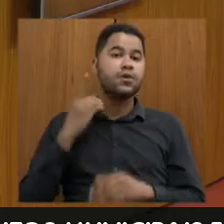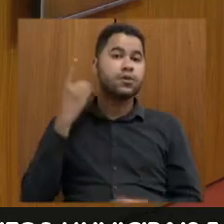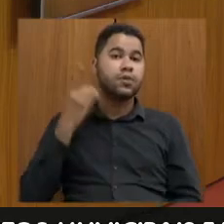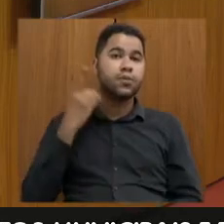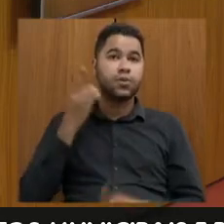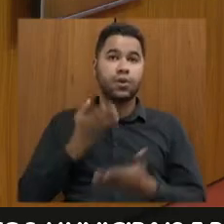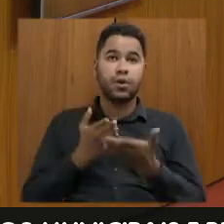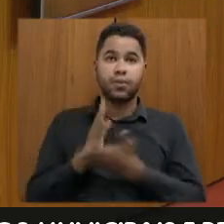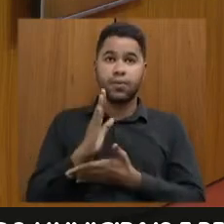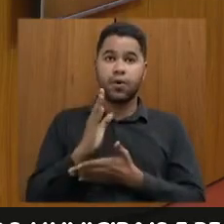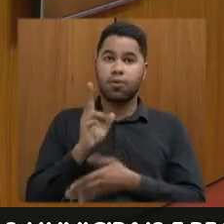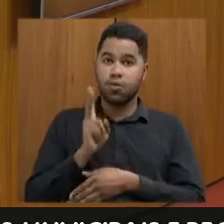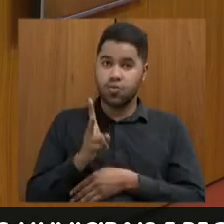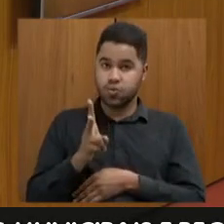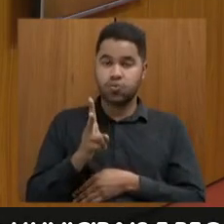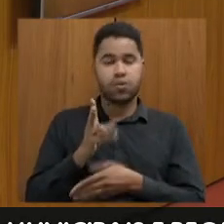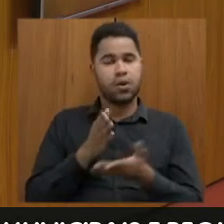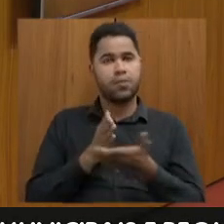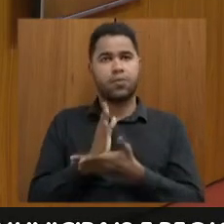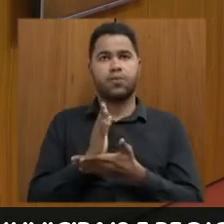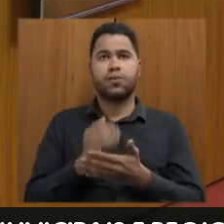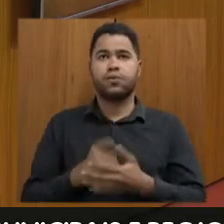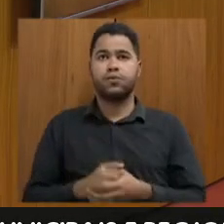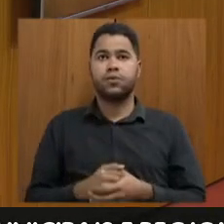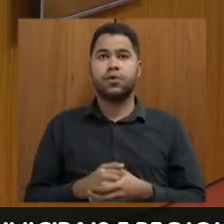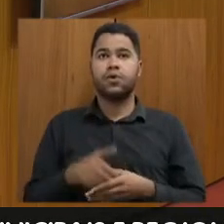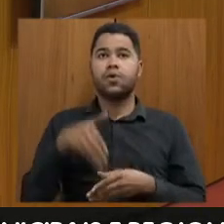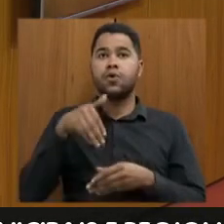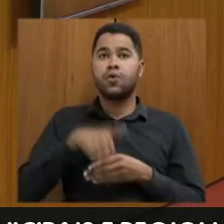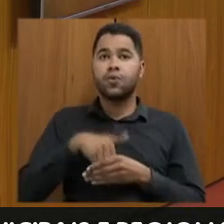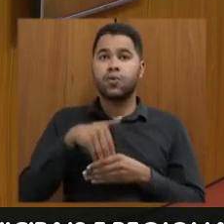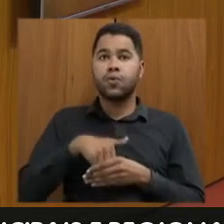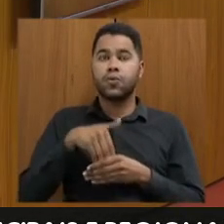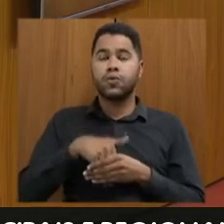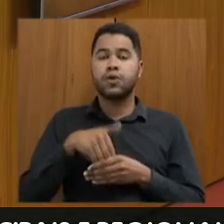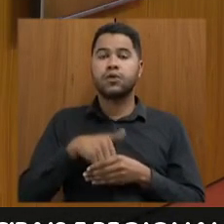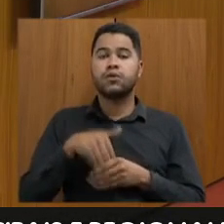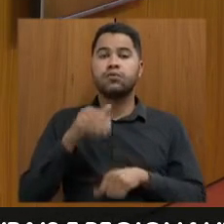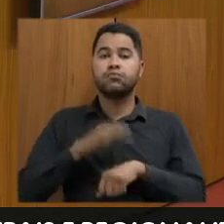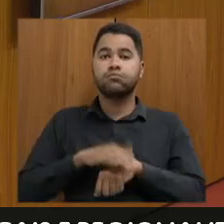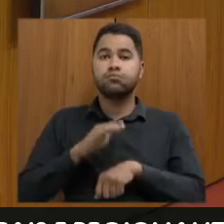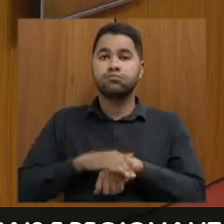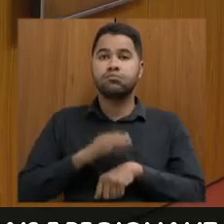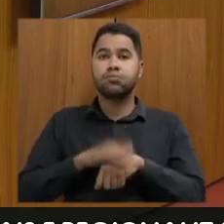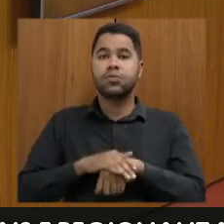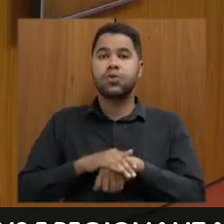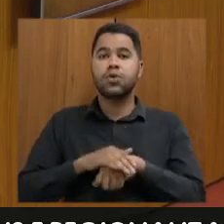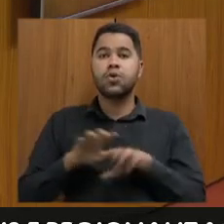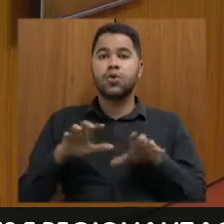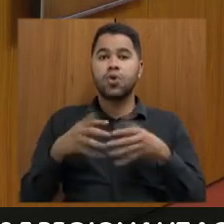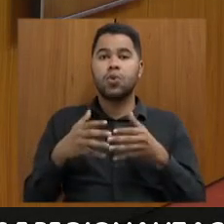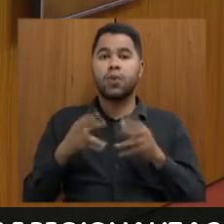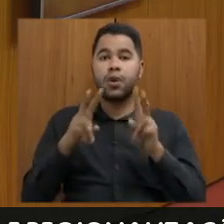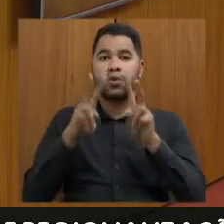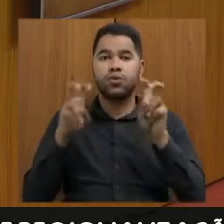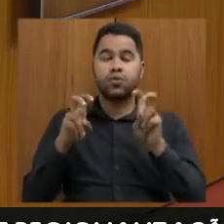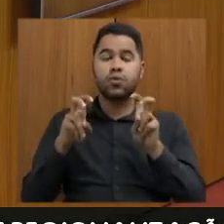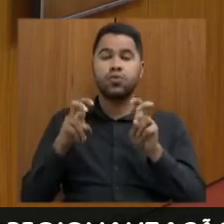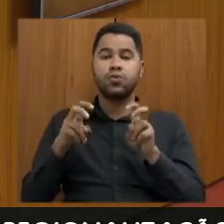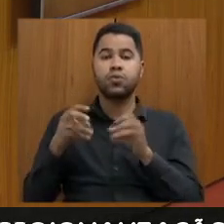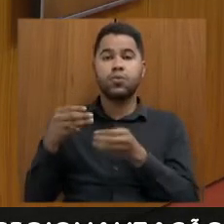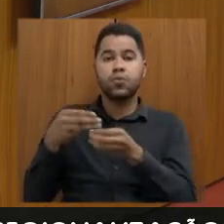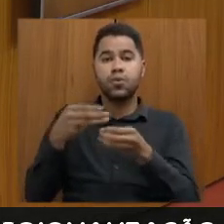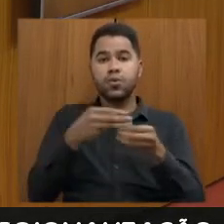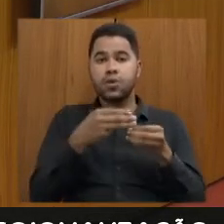aprovam tem várias como se encontram Está aprovado agora em votação pela comissão de assuntos municipais e regionalização